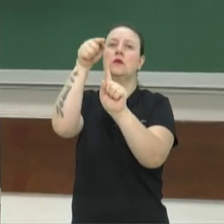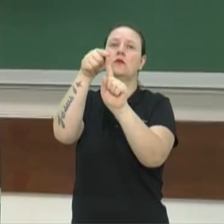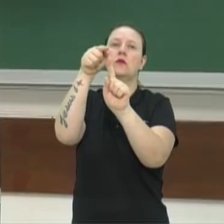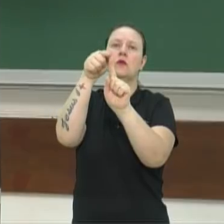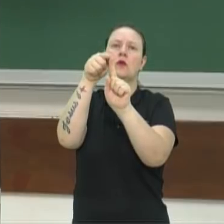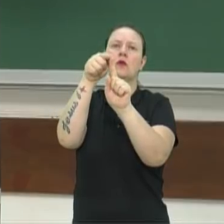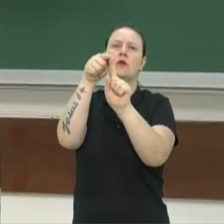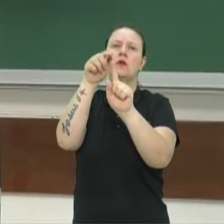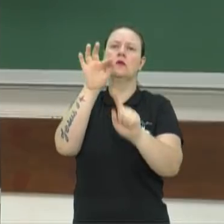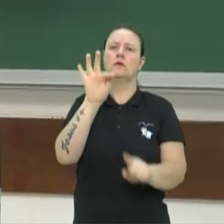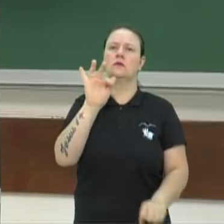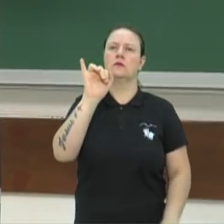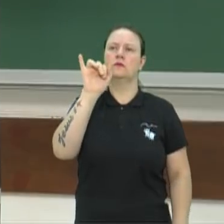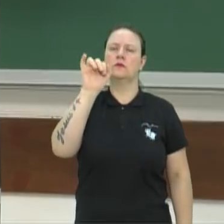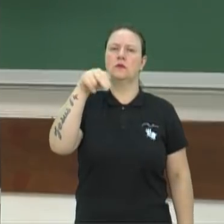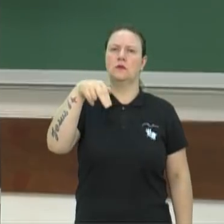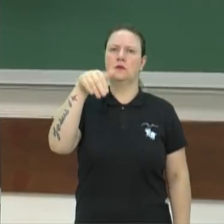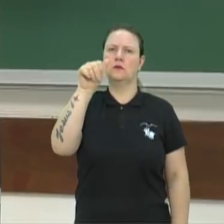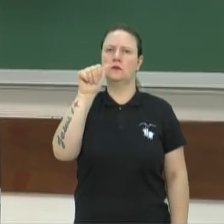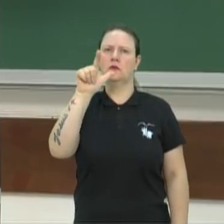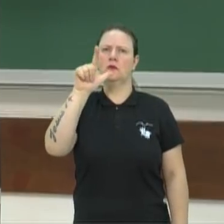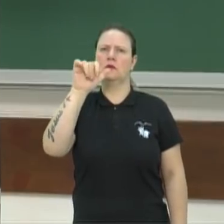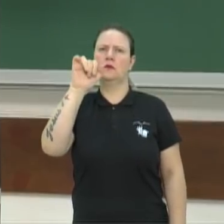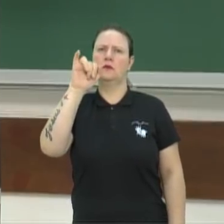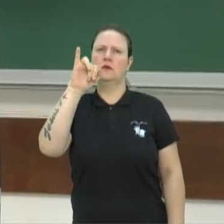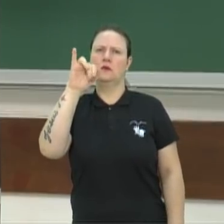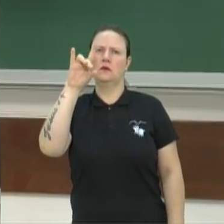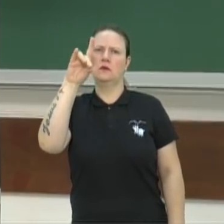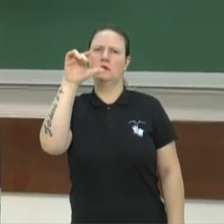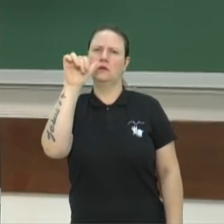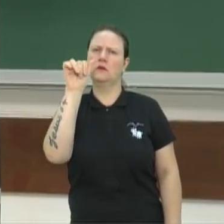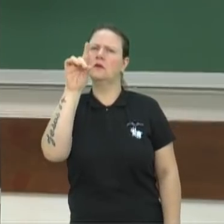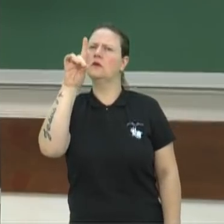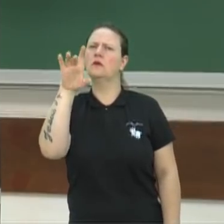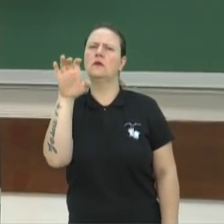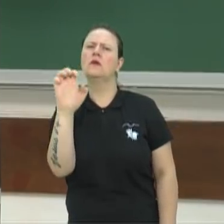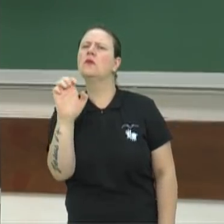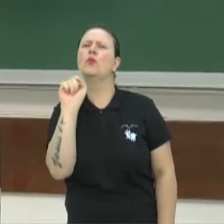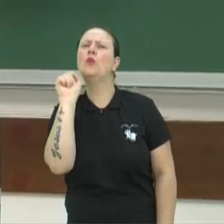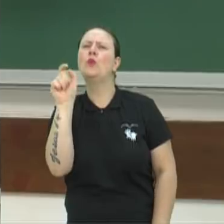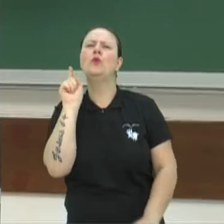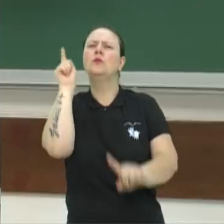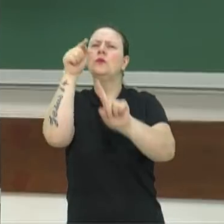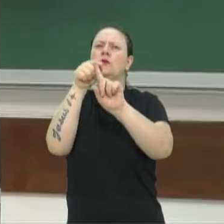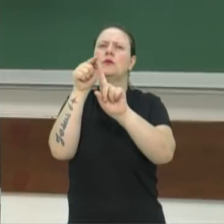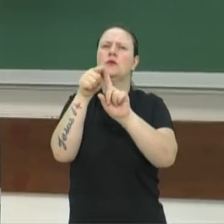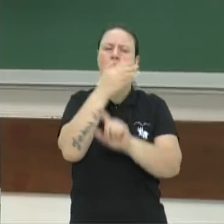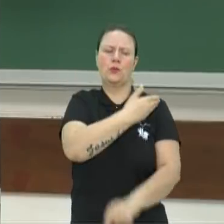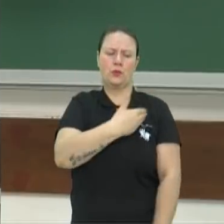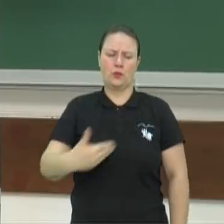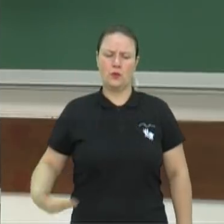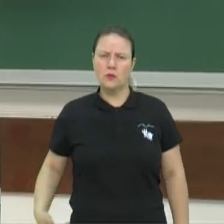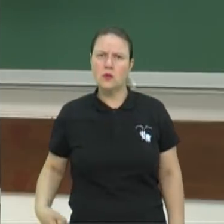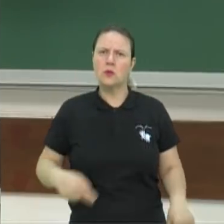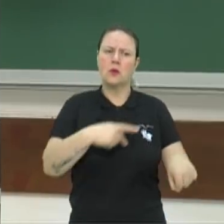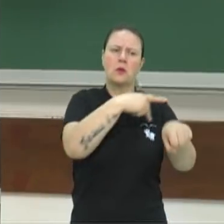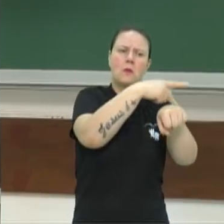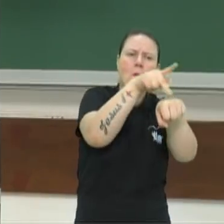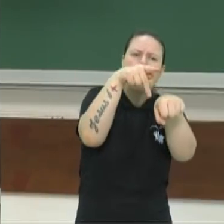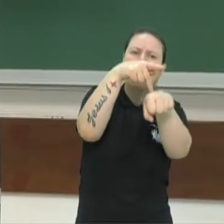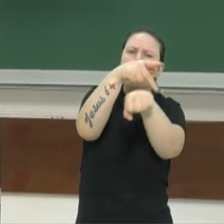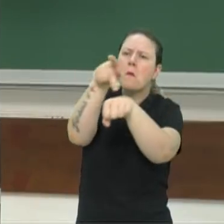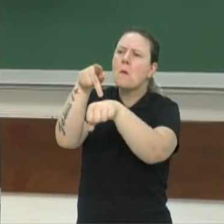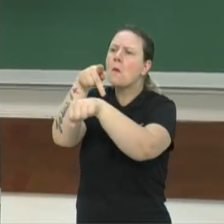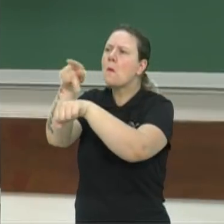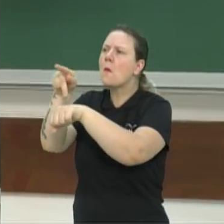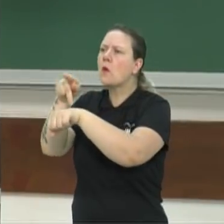falar em finalidade? Com que fim? Com que objetivo? A fim de quê? Esses governos, o governo dos países